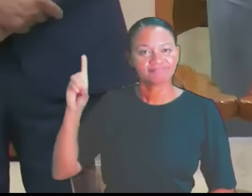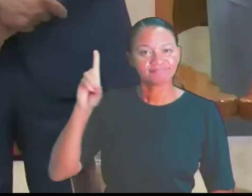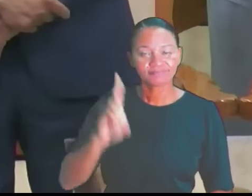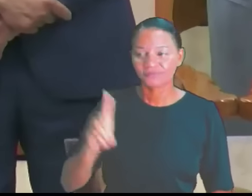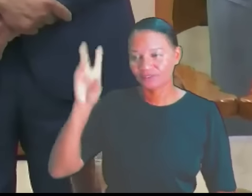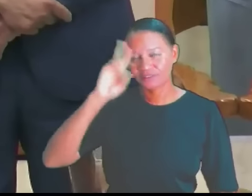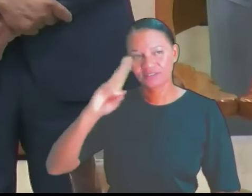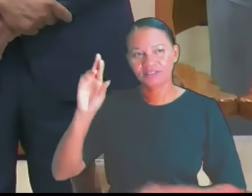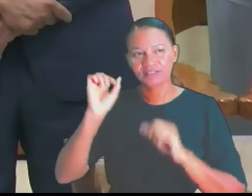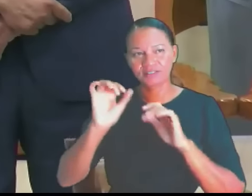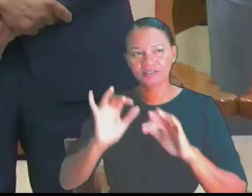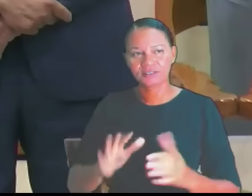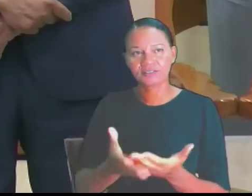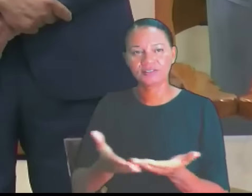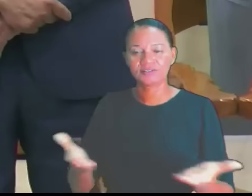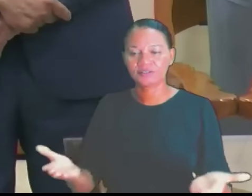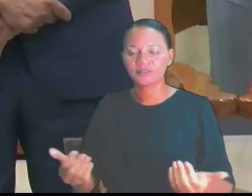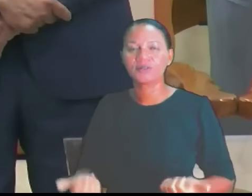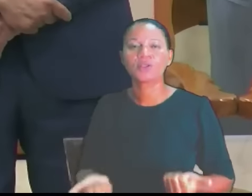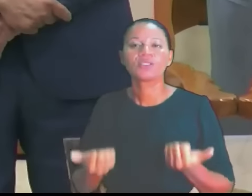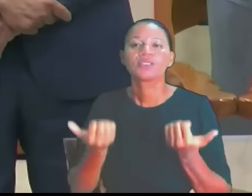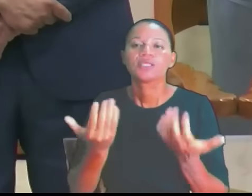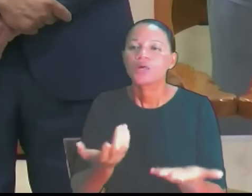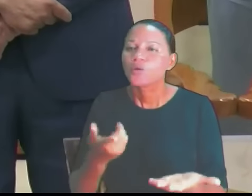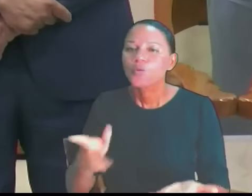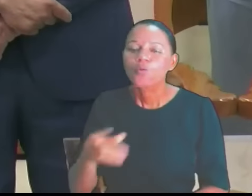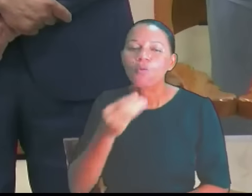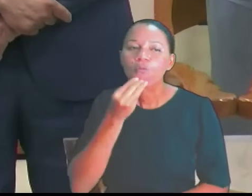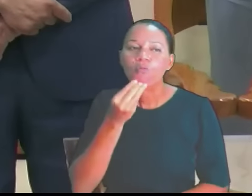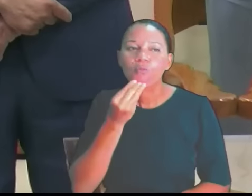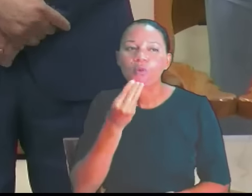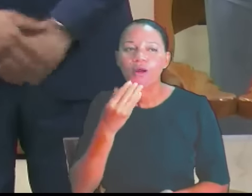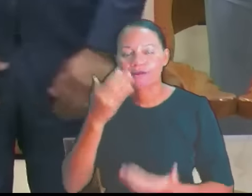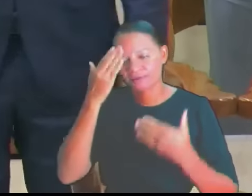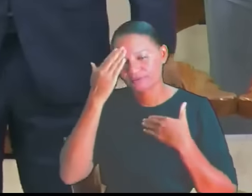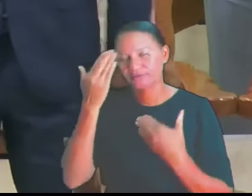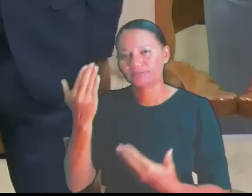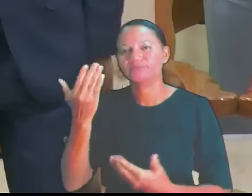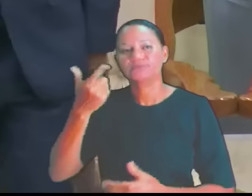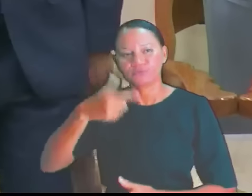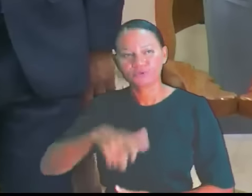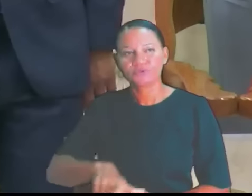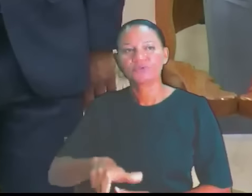te abençoe, que o Senhor te dê outra oportunidade. Muito obrigado uma vez